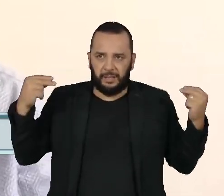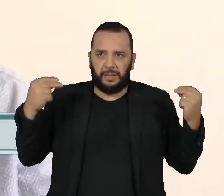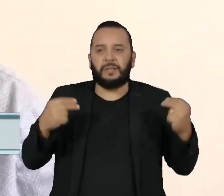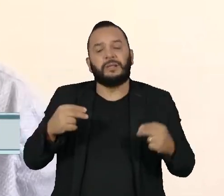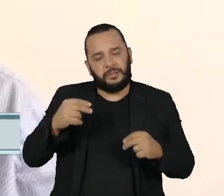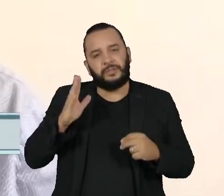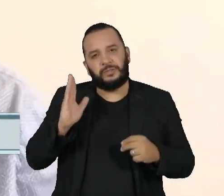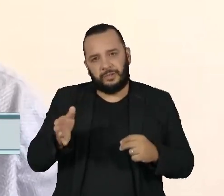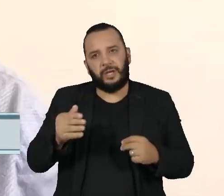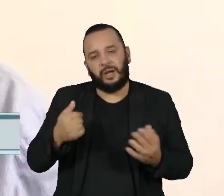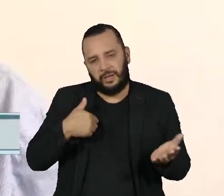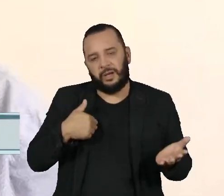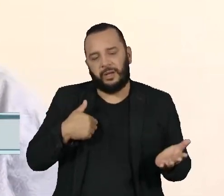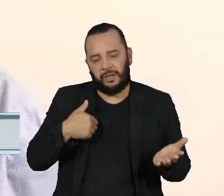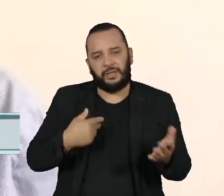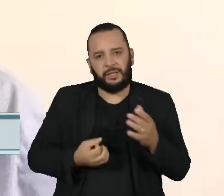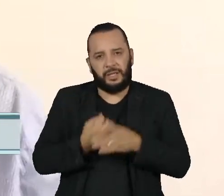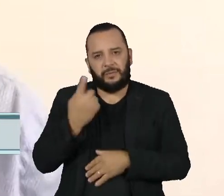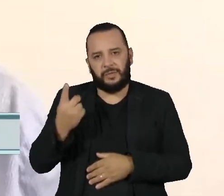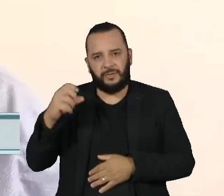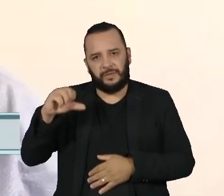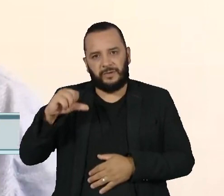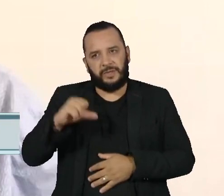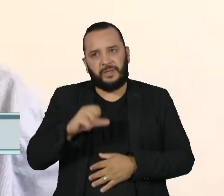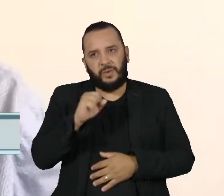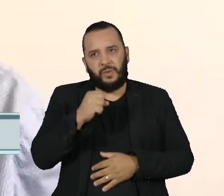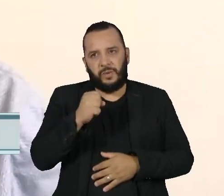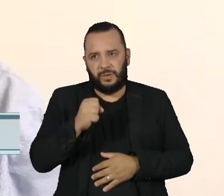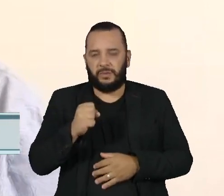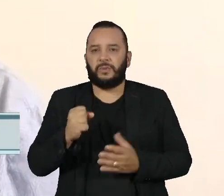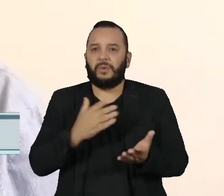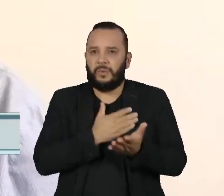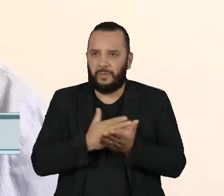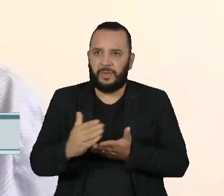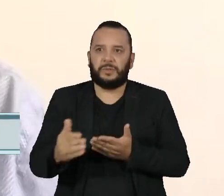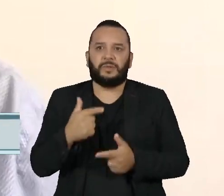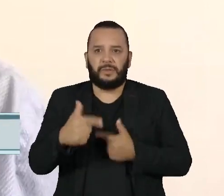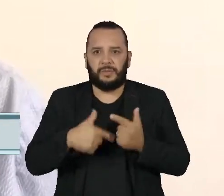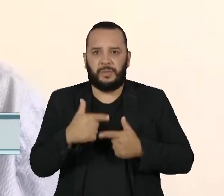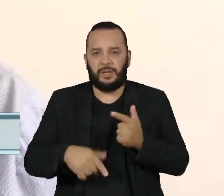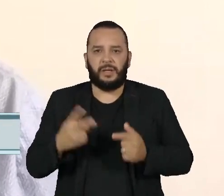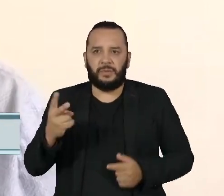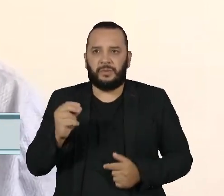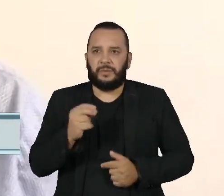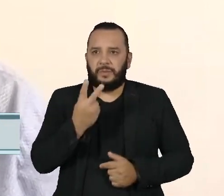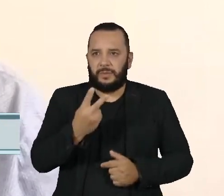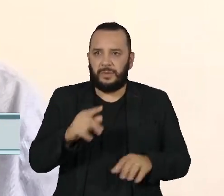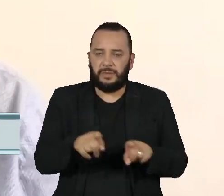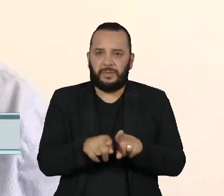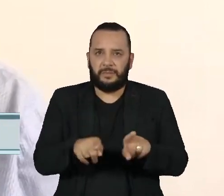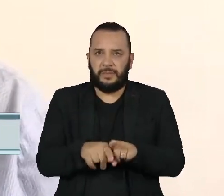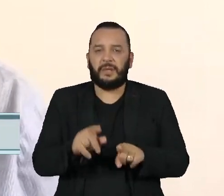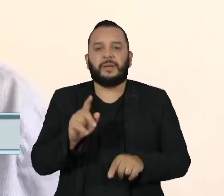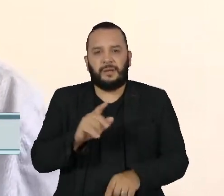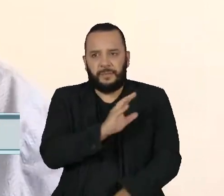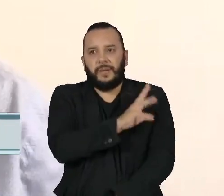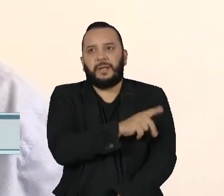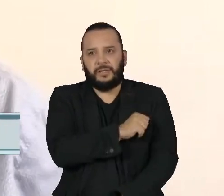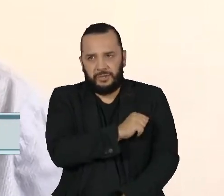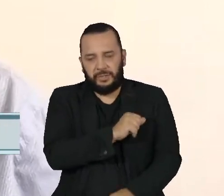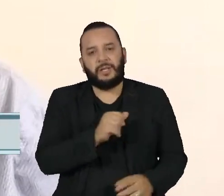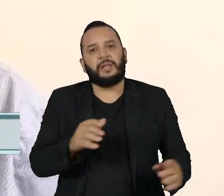Penal Internacional, criado em 1998, entrou em vigor em 2002, e o Estado da Palestina é um Estado